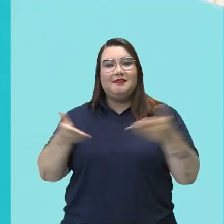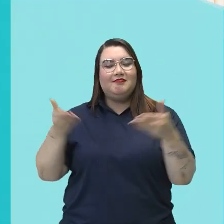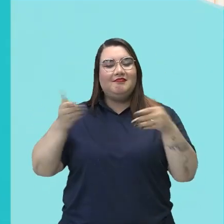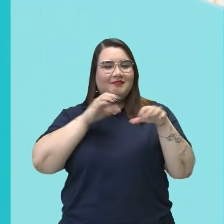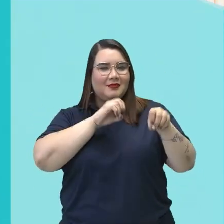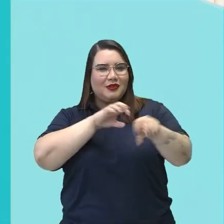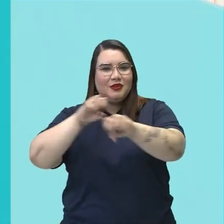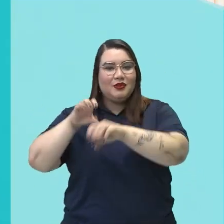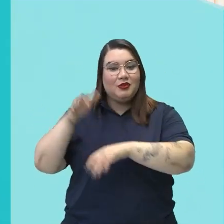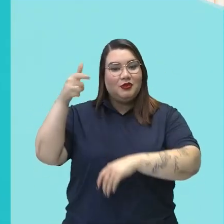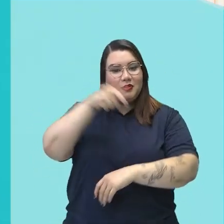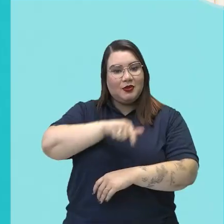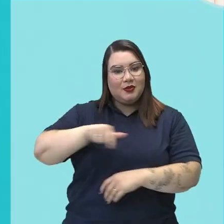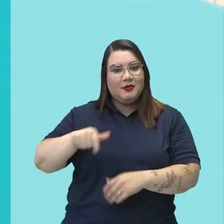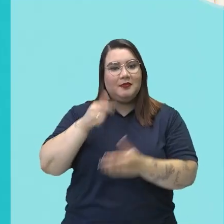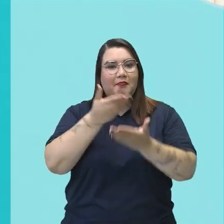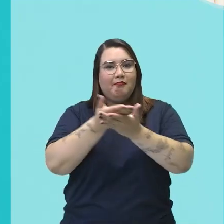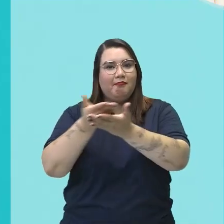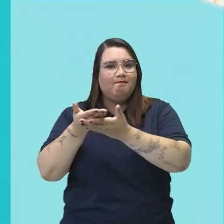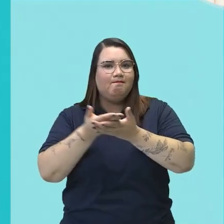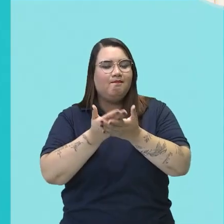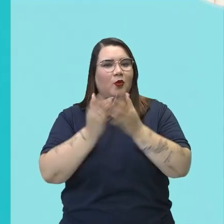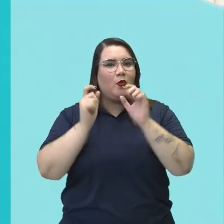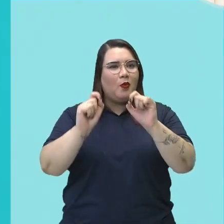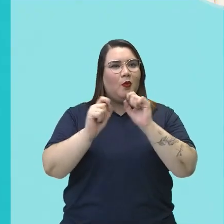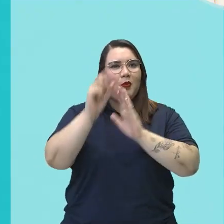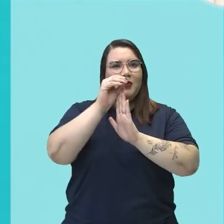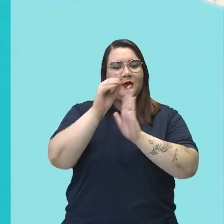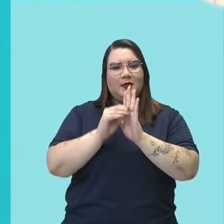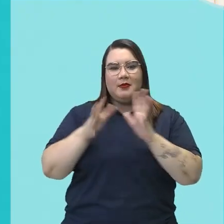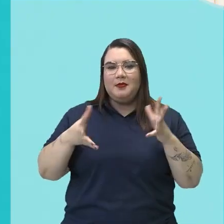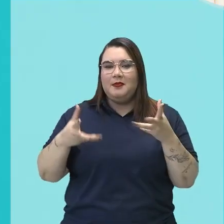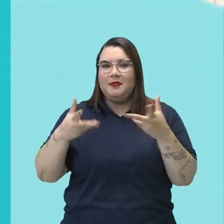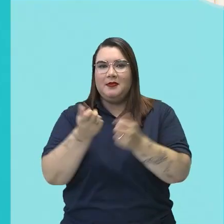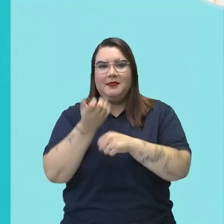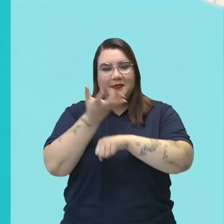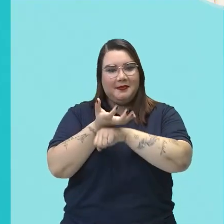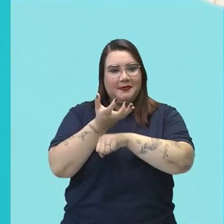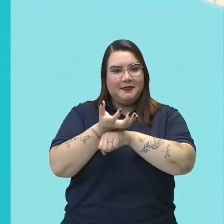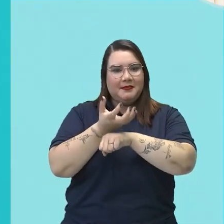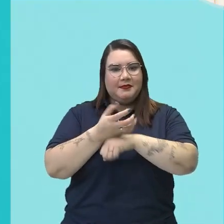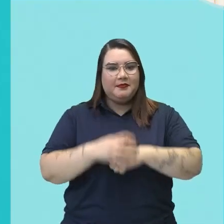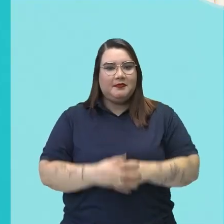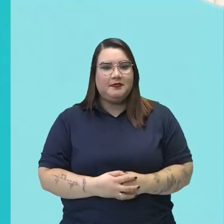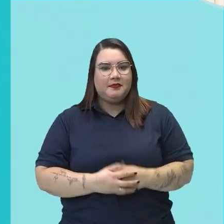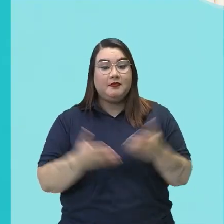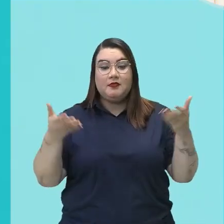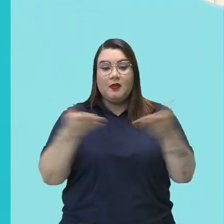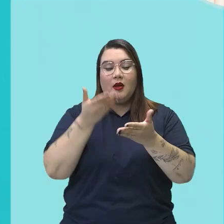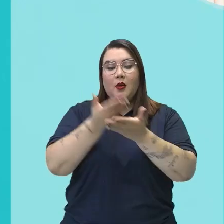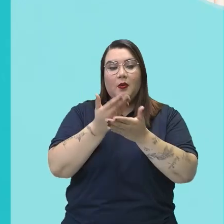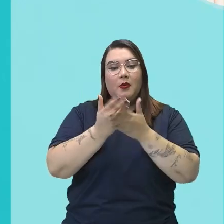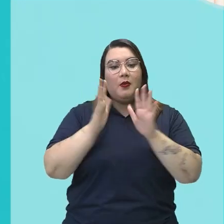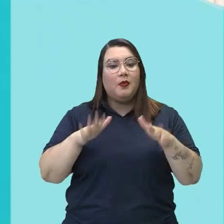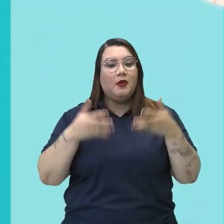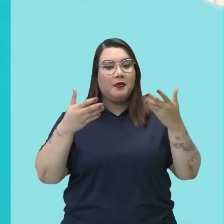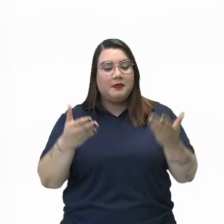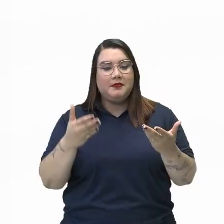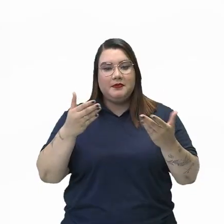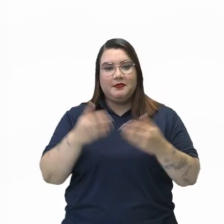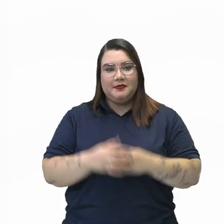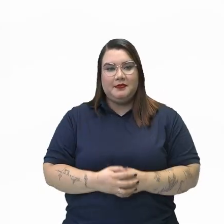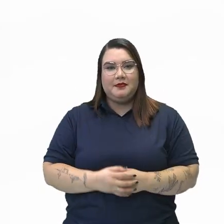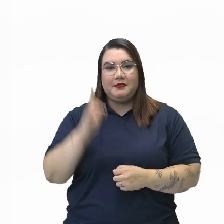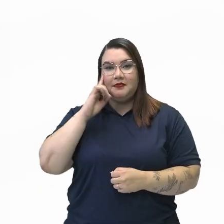vocês mais uma vez para nós explorarmos aí os conteúdos dessa fantástica disciplina. Vamos ver qual será a nossa aula de